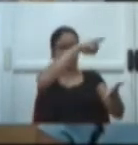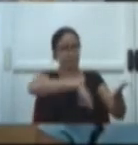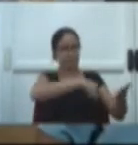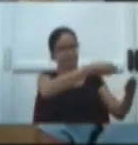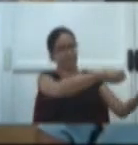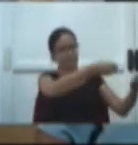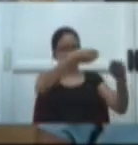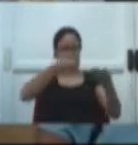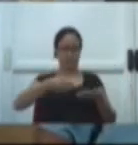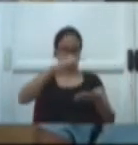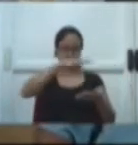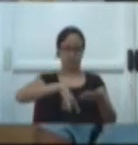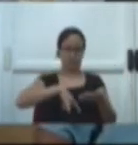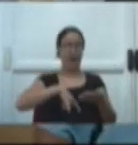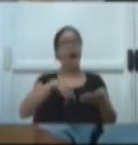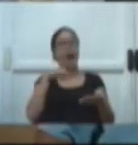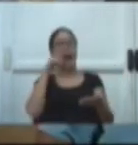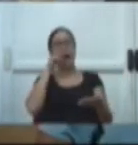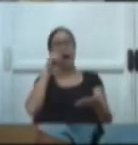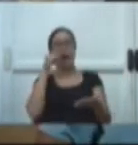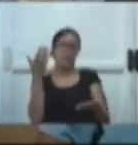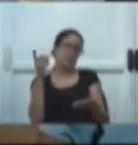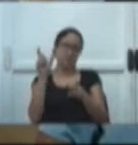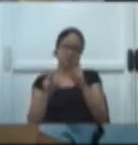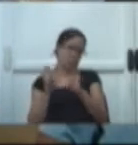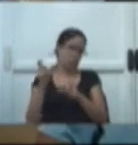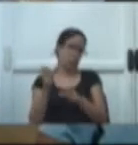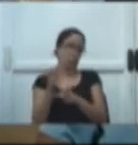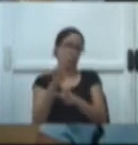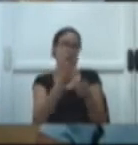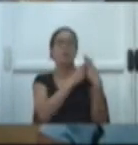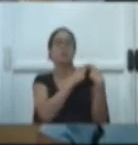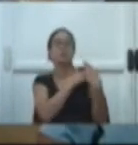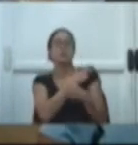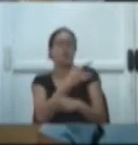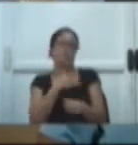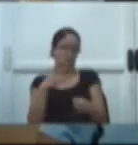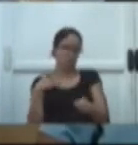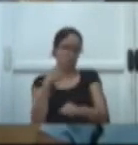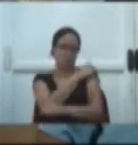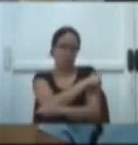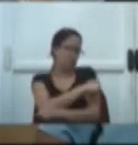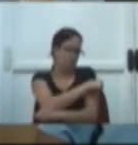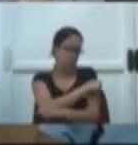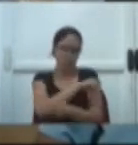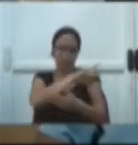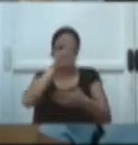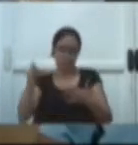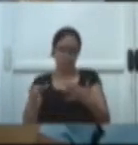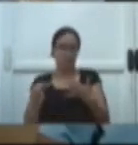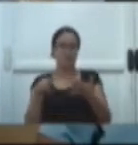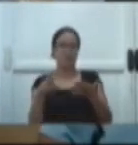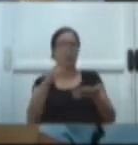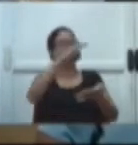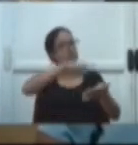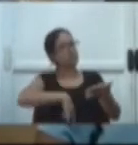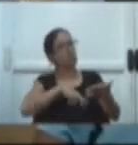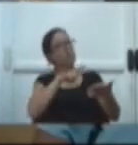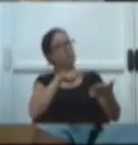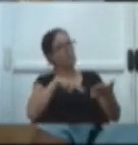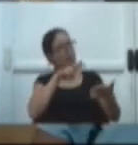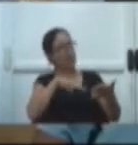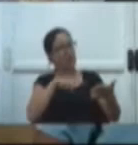plaqueta X, se não bater, eles estão dispensando, independente do estado clínico do doente. Isso não pode